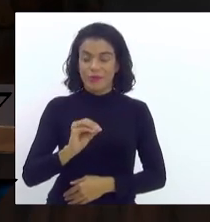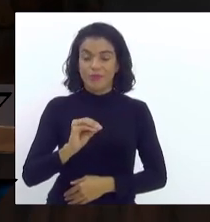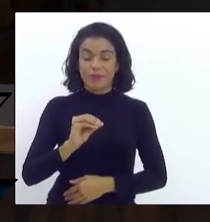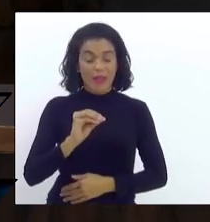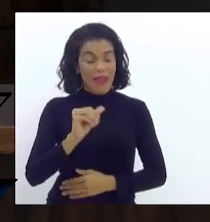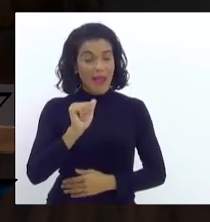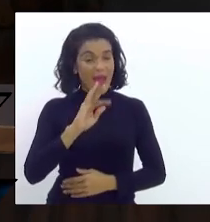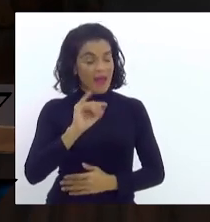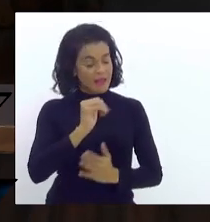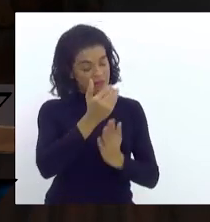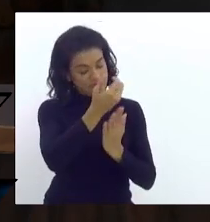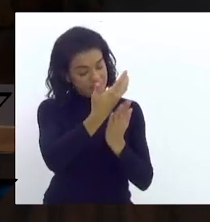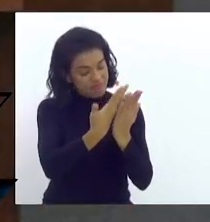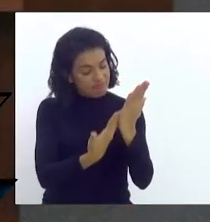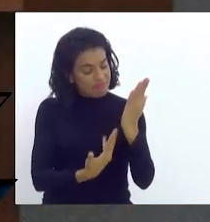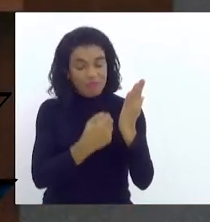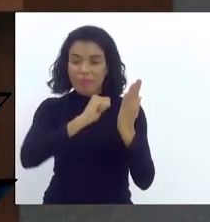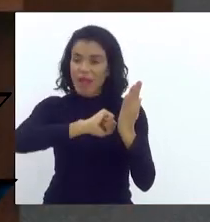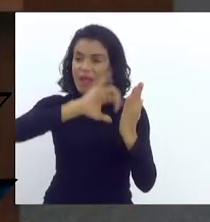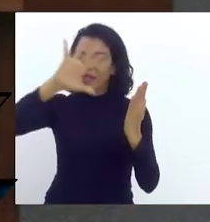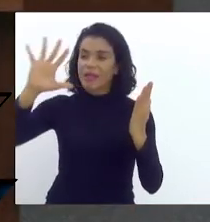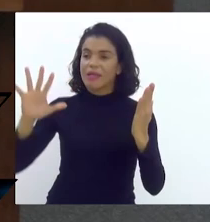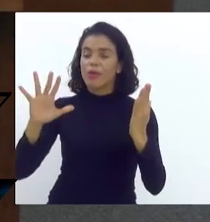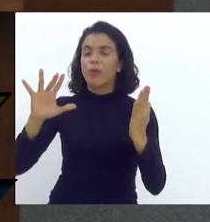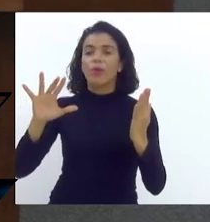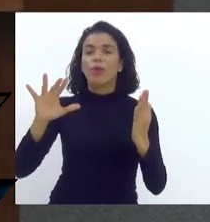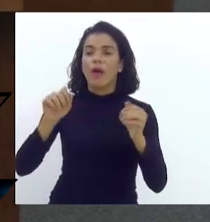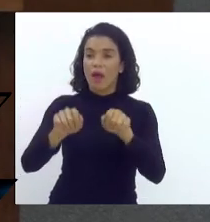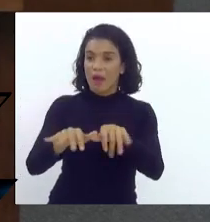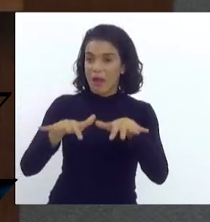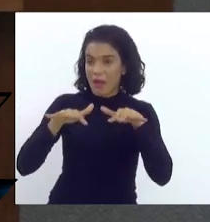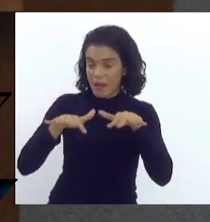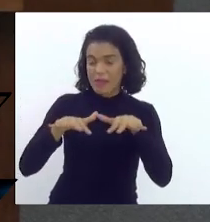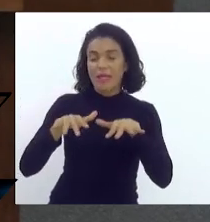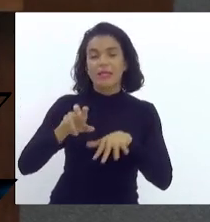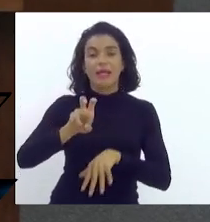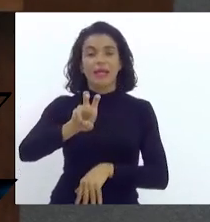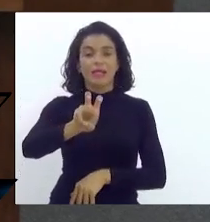ata reflete com exatidão o ocorrido na